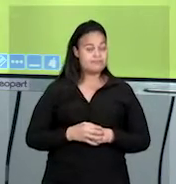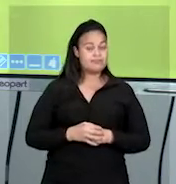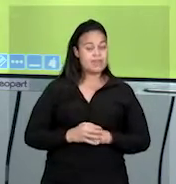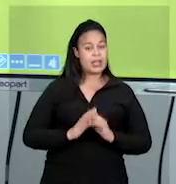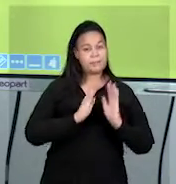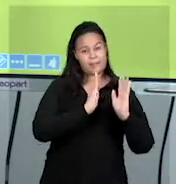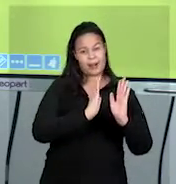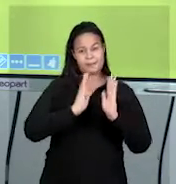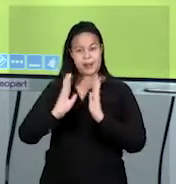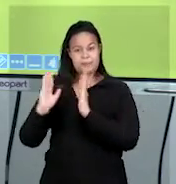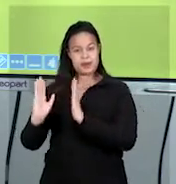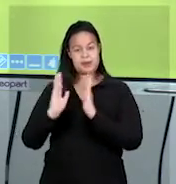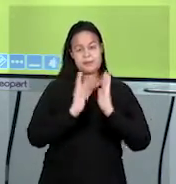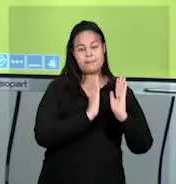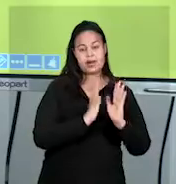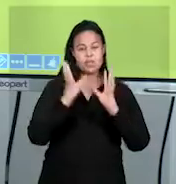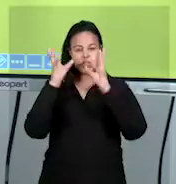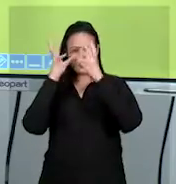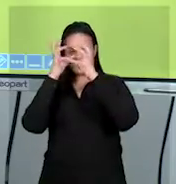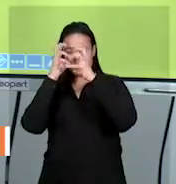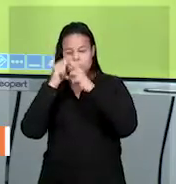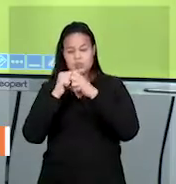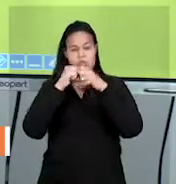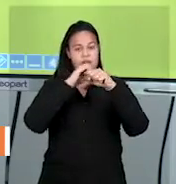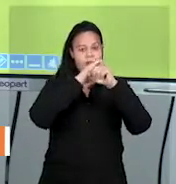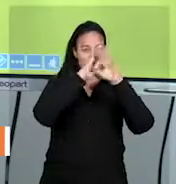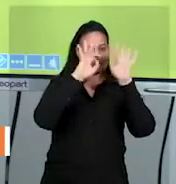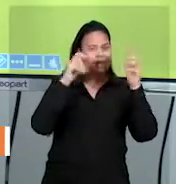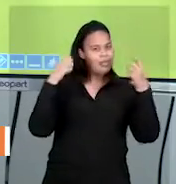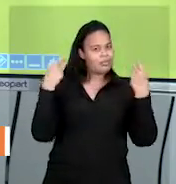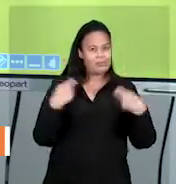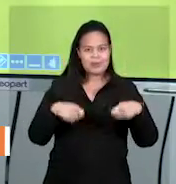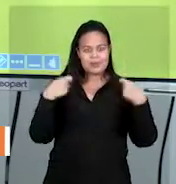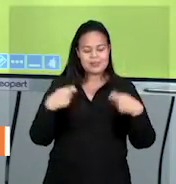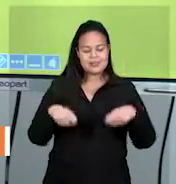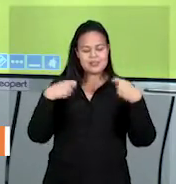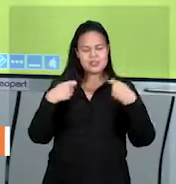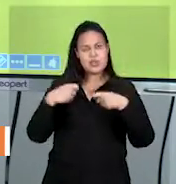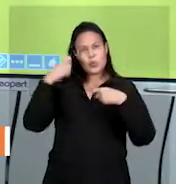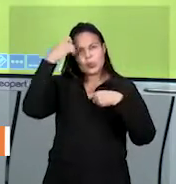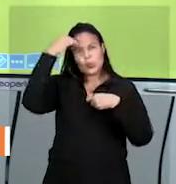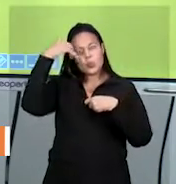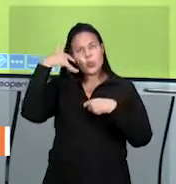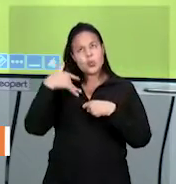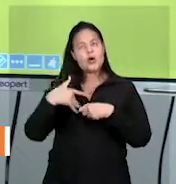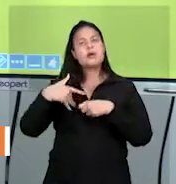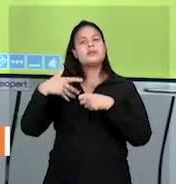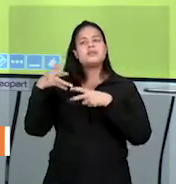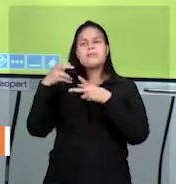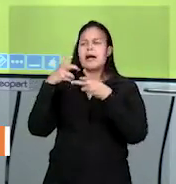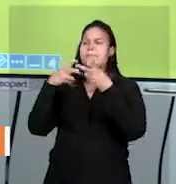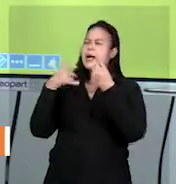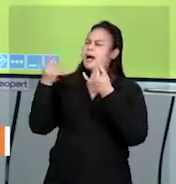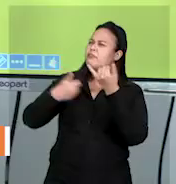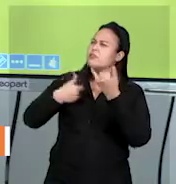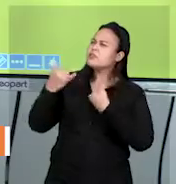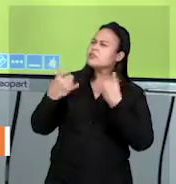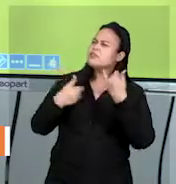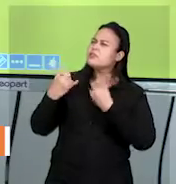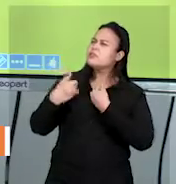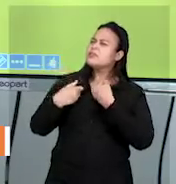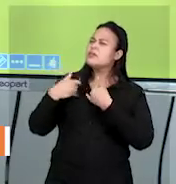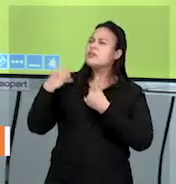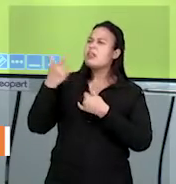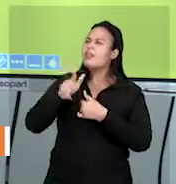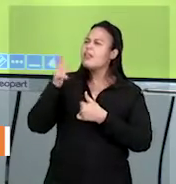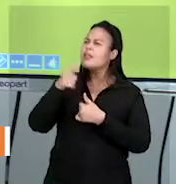padrão já dessa paleta de cores, da mais escura para mais clara, você não precisa trabalhar tanto a sua mente para poder fazer fazer a leitura desse mapa.